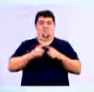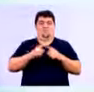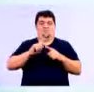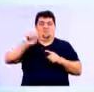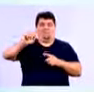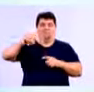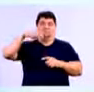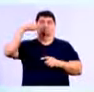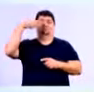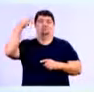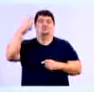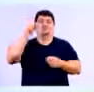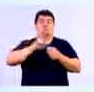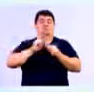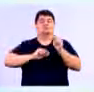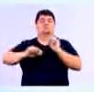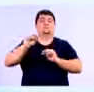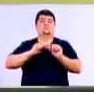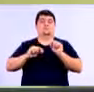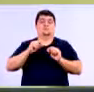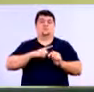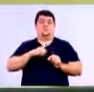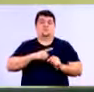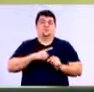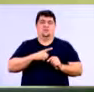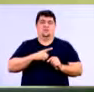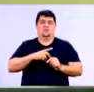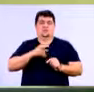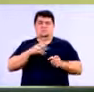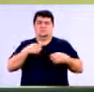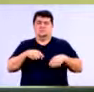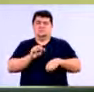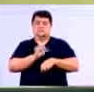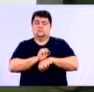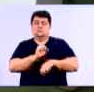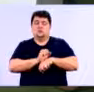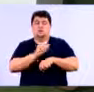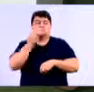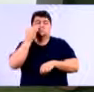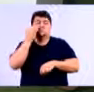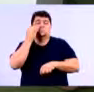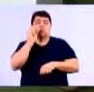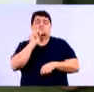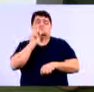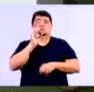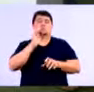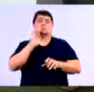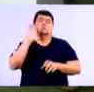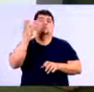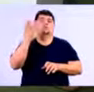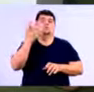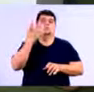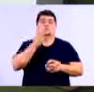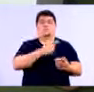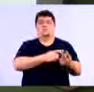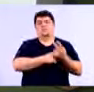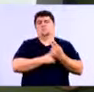no futuro e o que eu vou fazer. Aquela questão de estar muito instável o cenário, né? Então, falta estabilizar os cenários econômicos. E outra coisa,